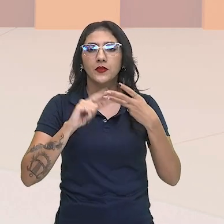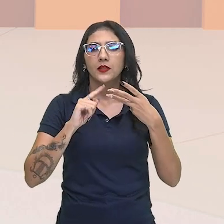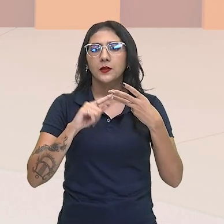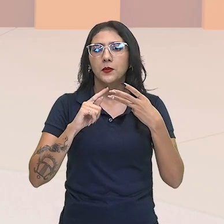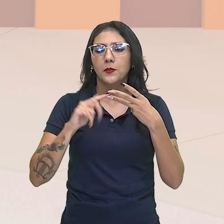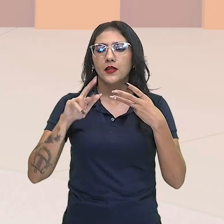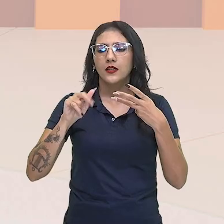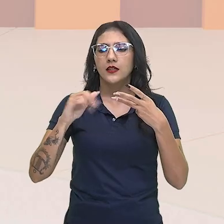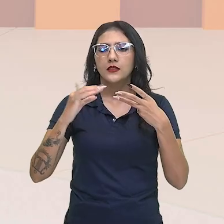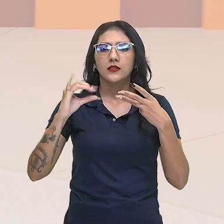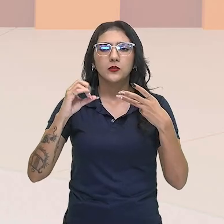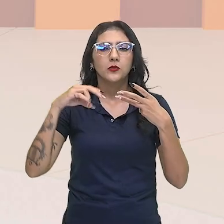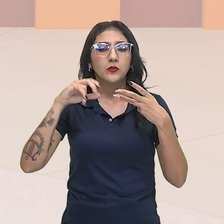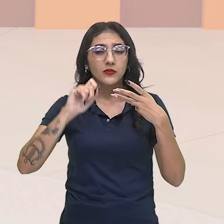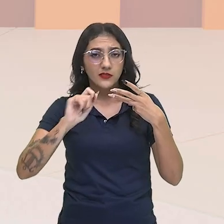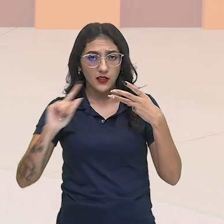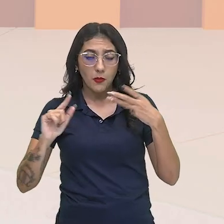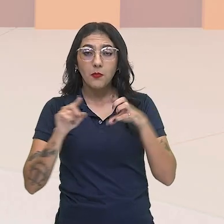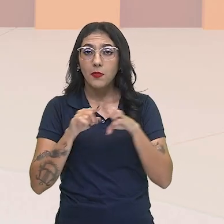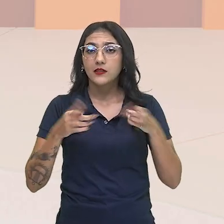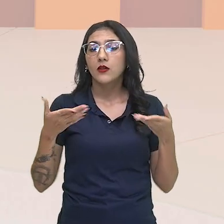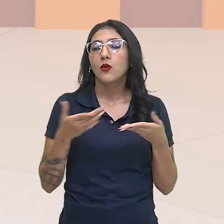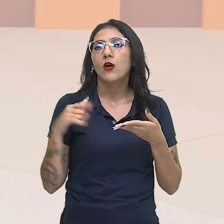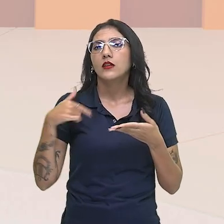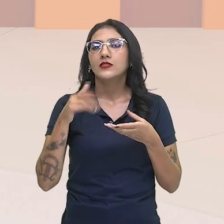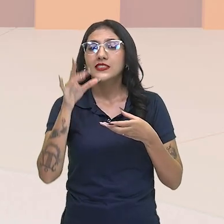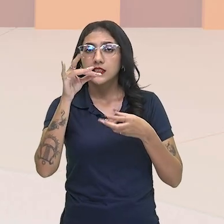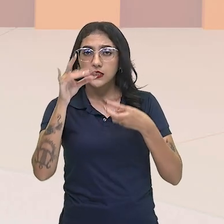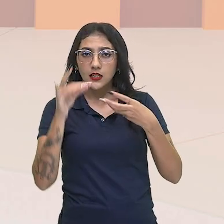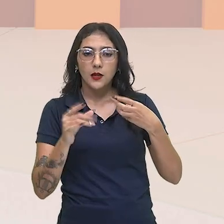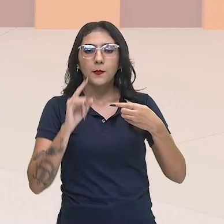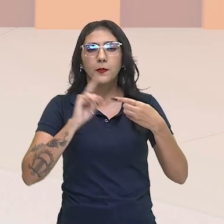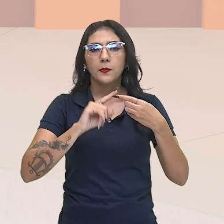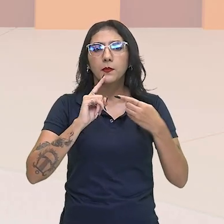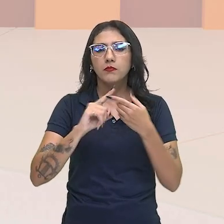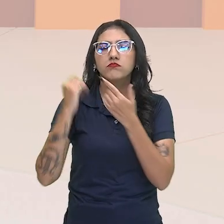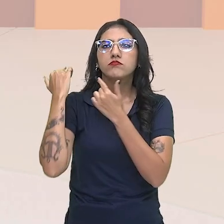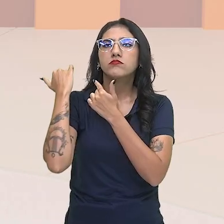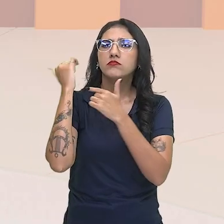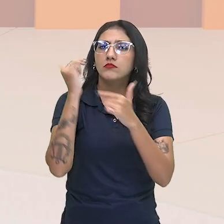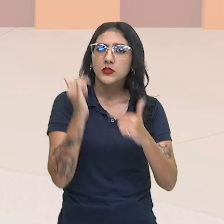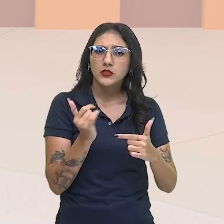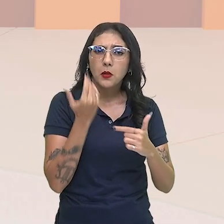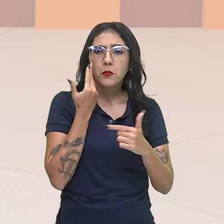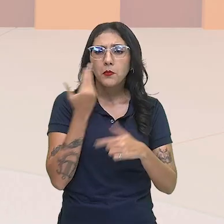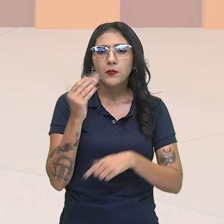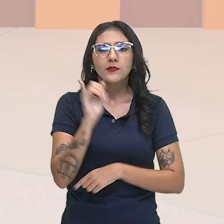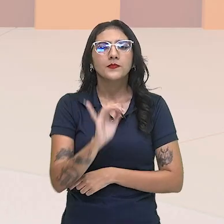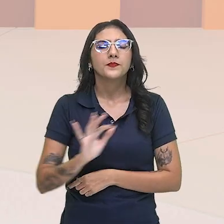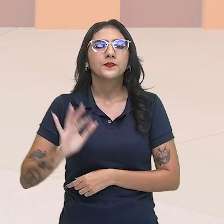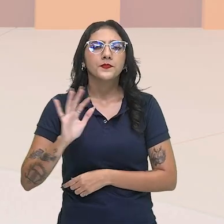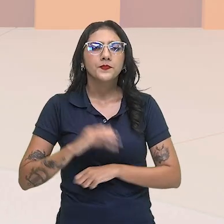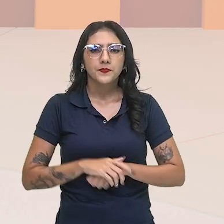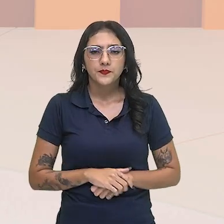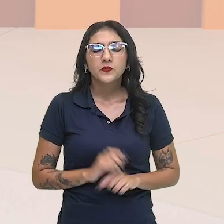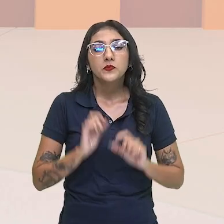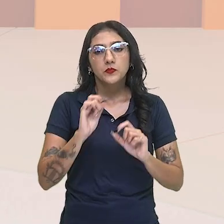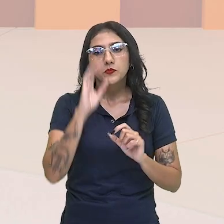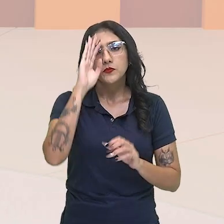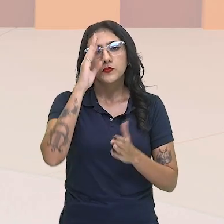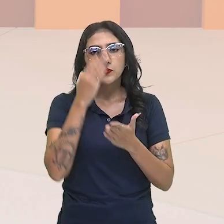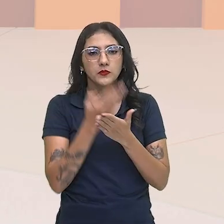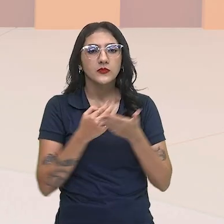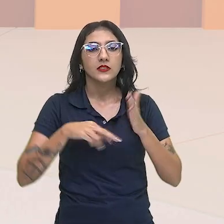racional legal. E nós vamos ver, então, cada uma delas. Então, vamos ver primeiro a tradicional, que consiste na crença em instituições